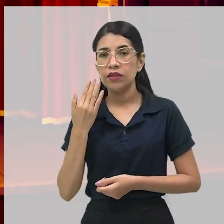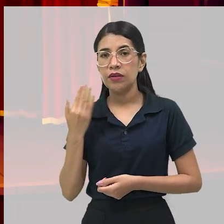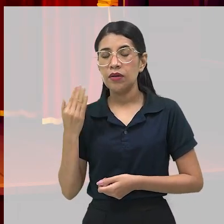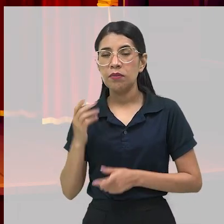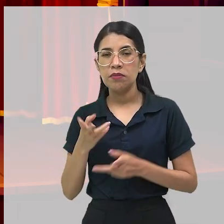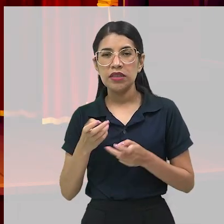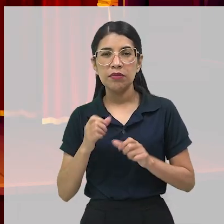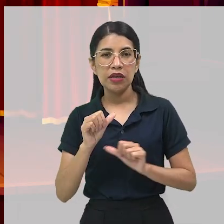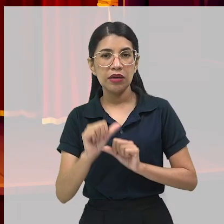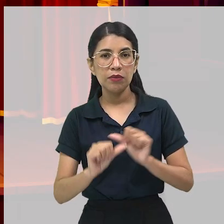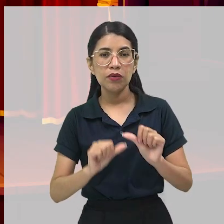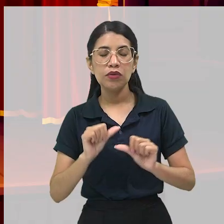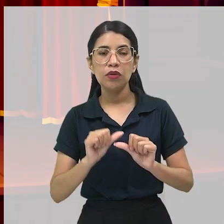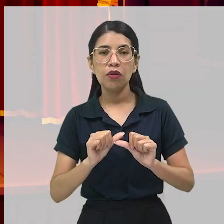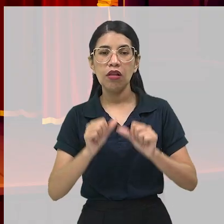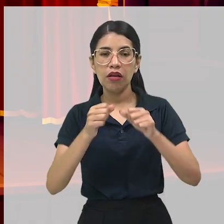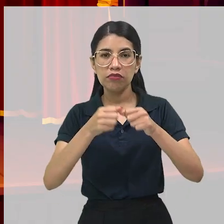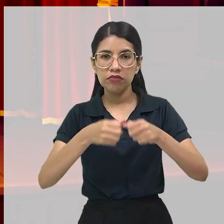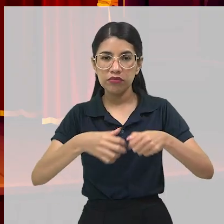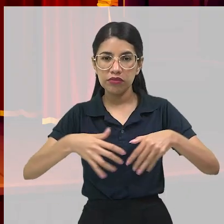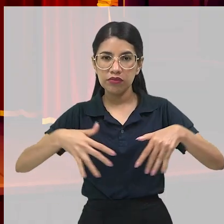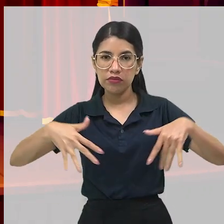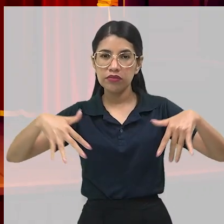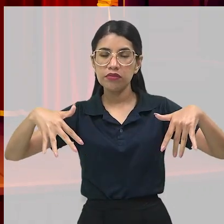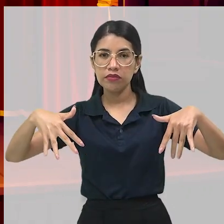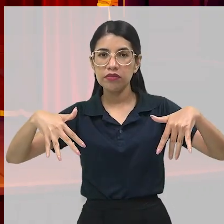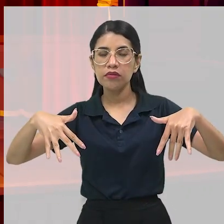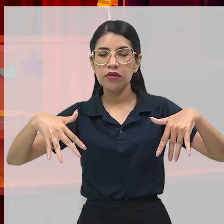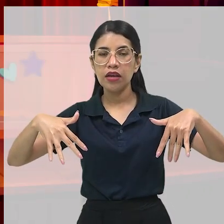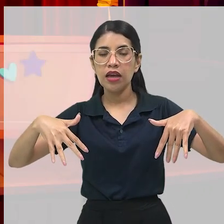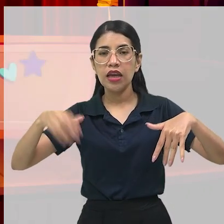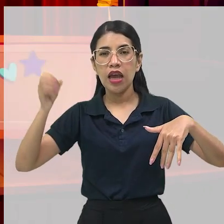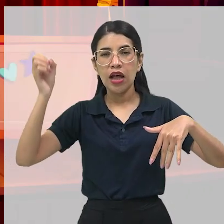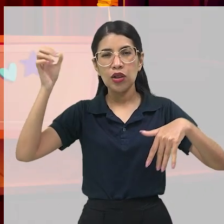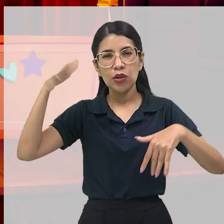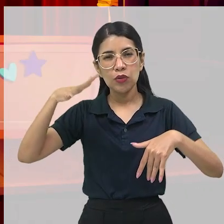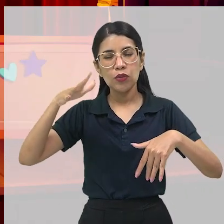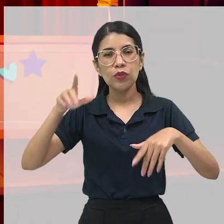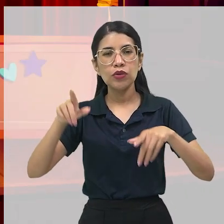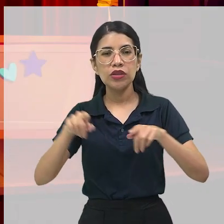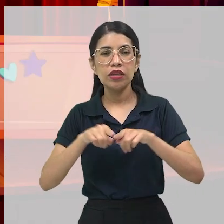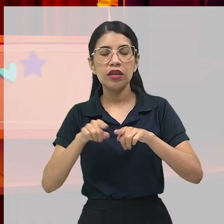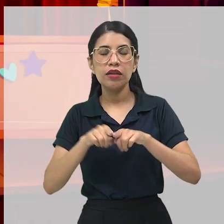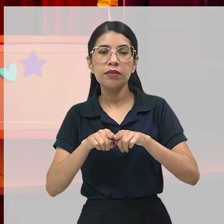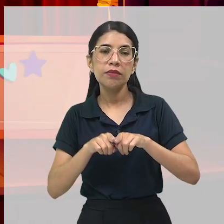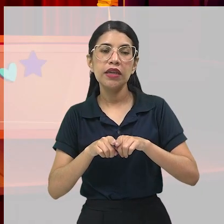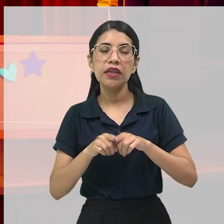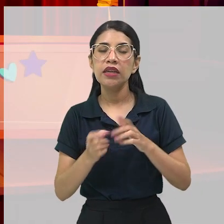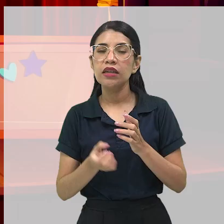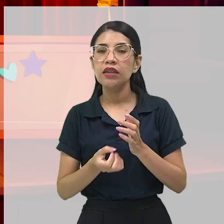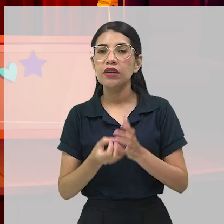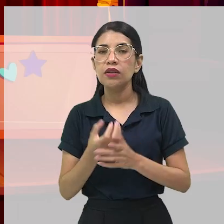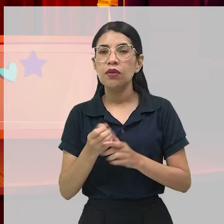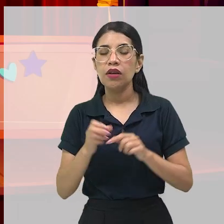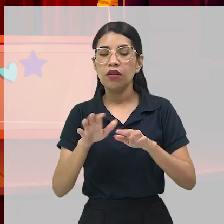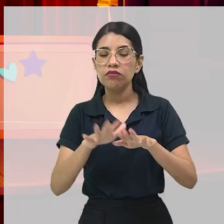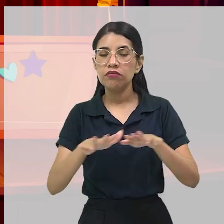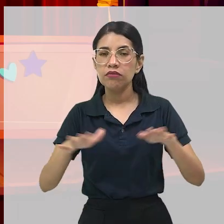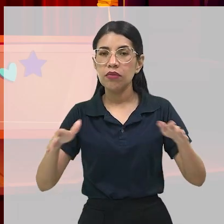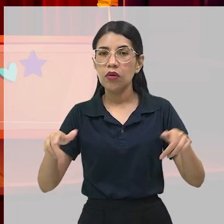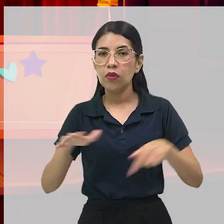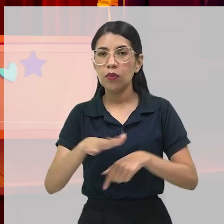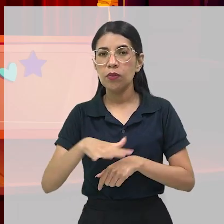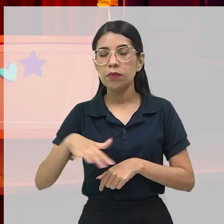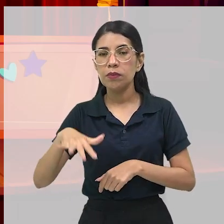Mudamos o nosso palco, colocamos uma cortina, olha só, iluminação, cortina e criamos um